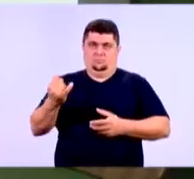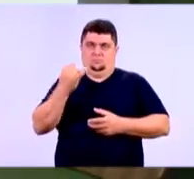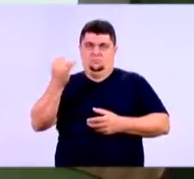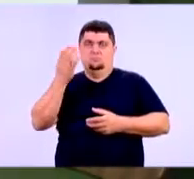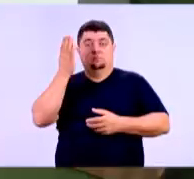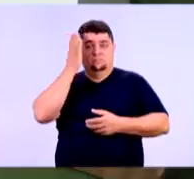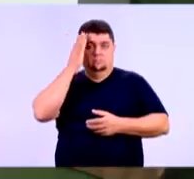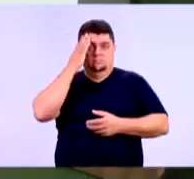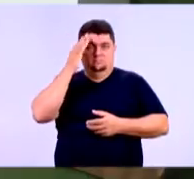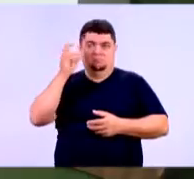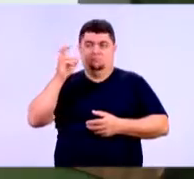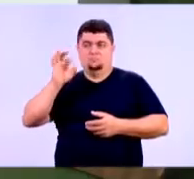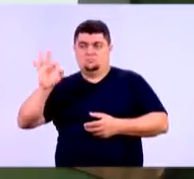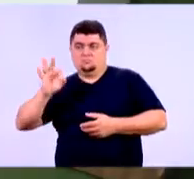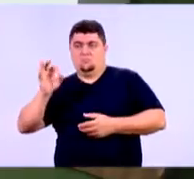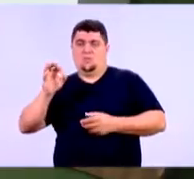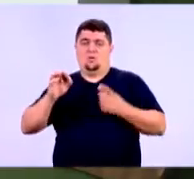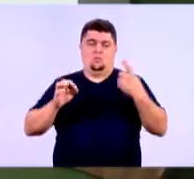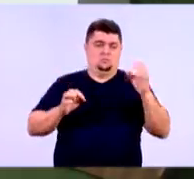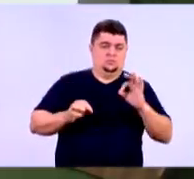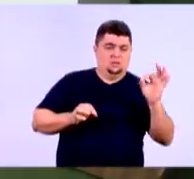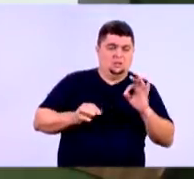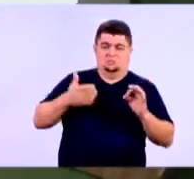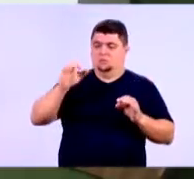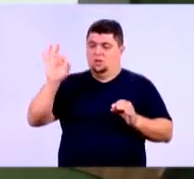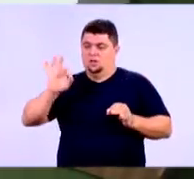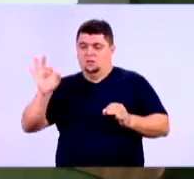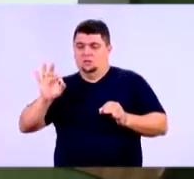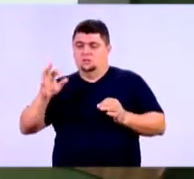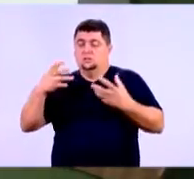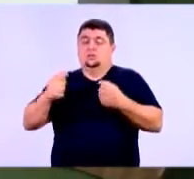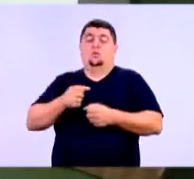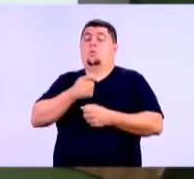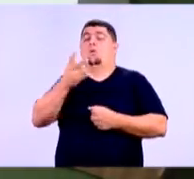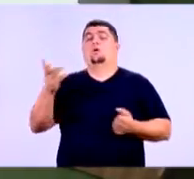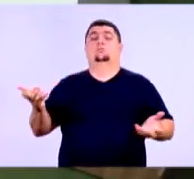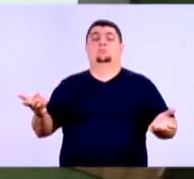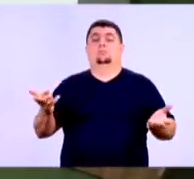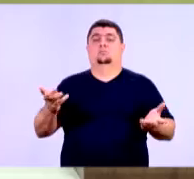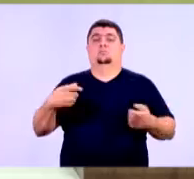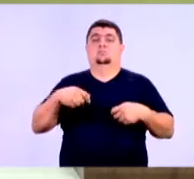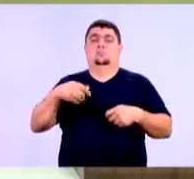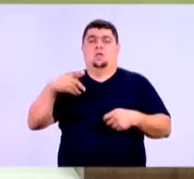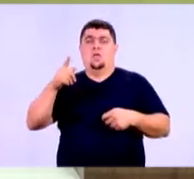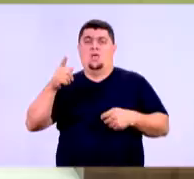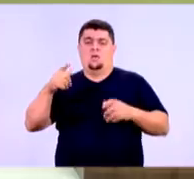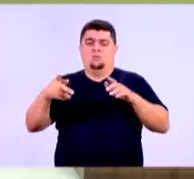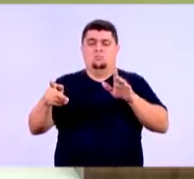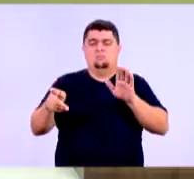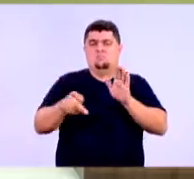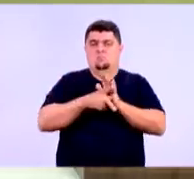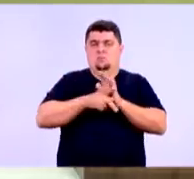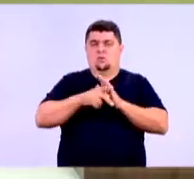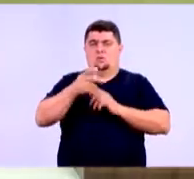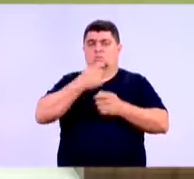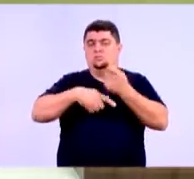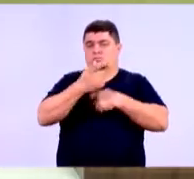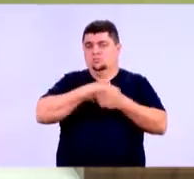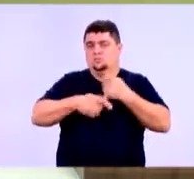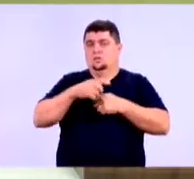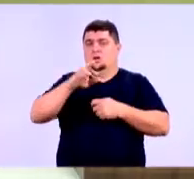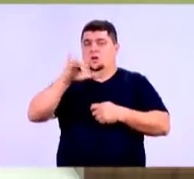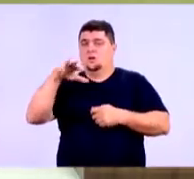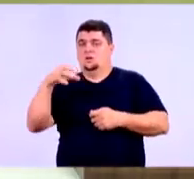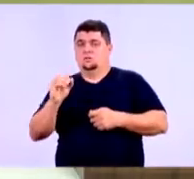né? 5%, 10%, 1%, qual a minha tolerância em relação ao risco? Exatamente, isso faz parte da gestão de risco, né? Como que o setor